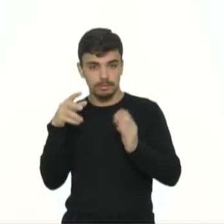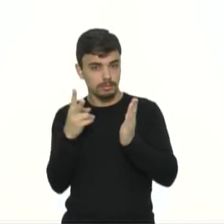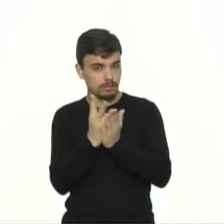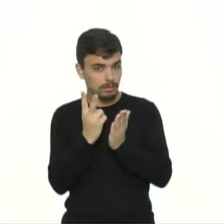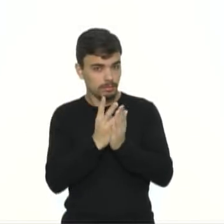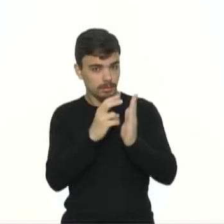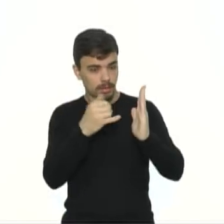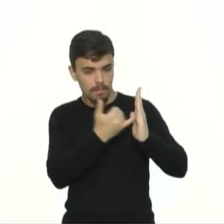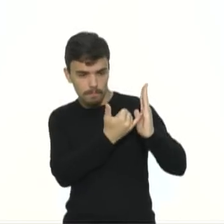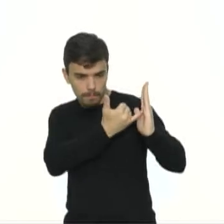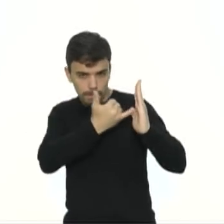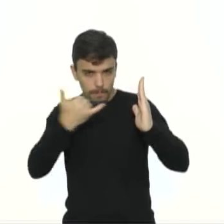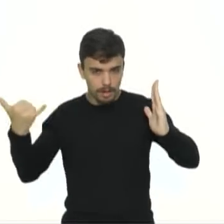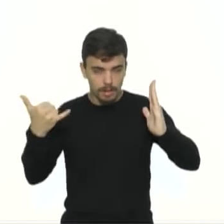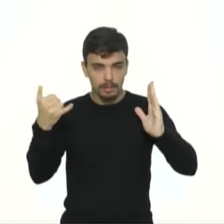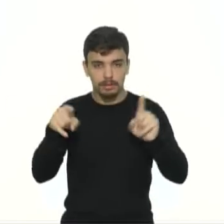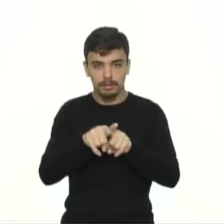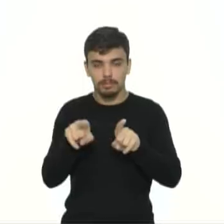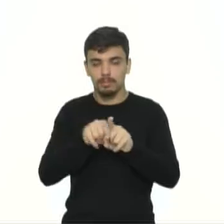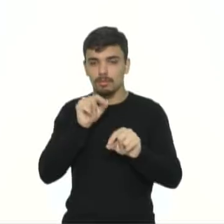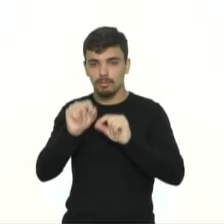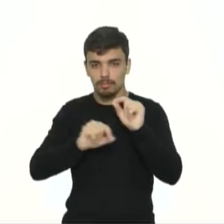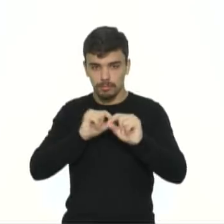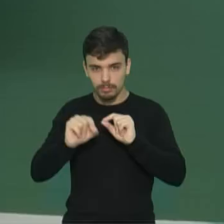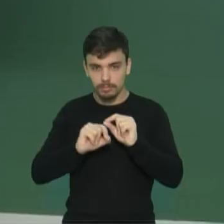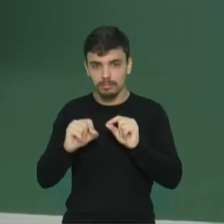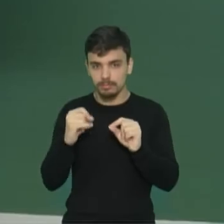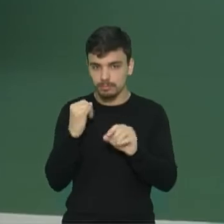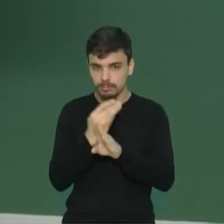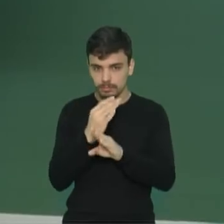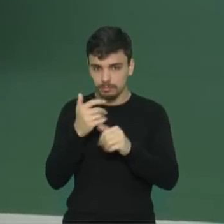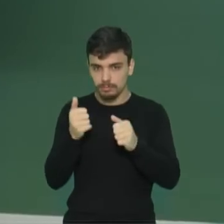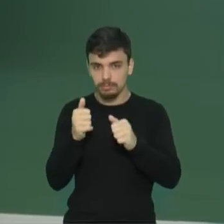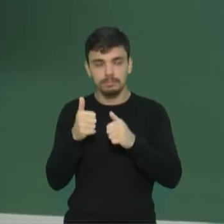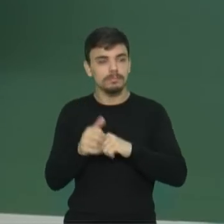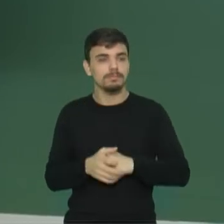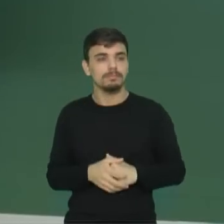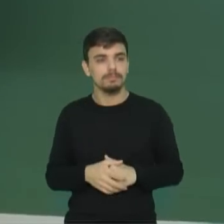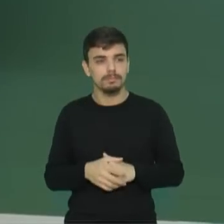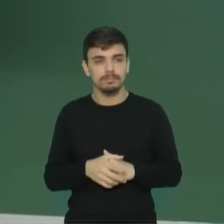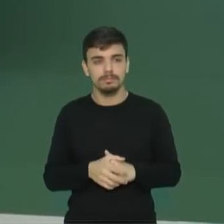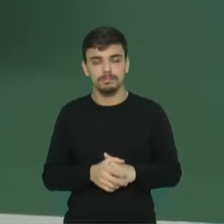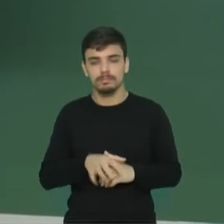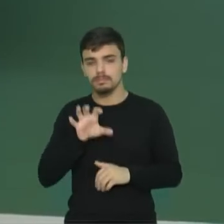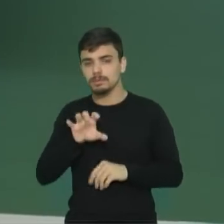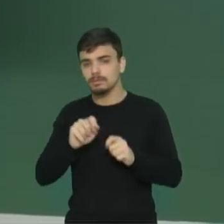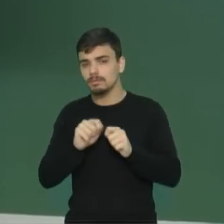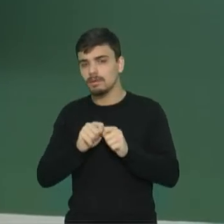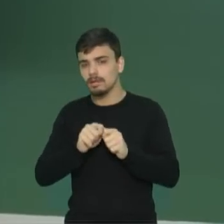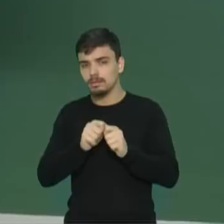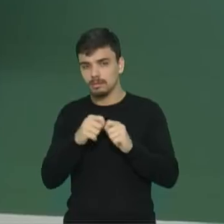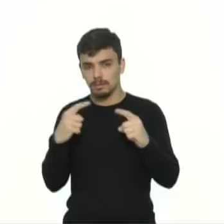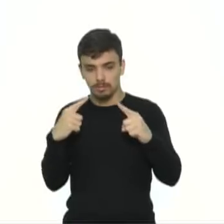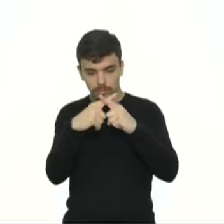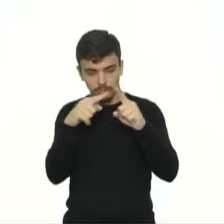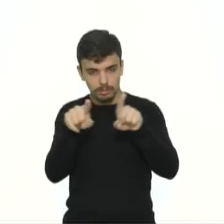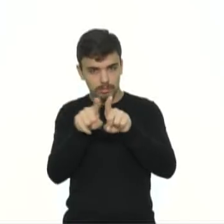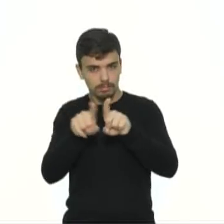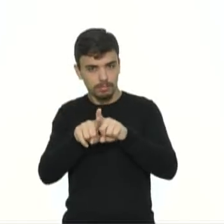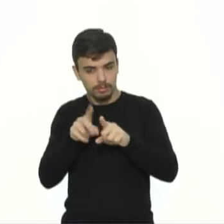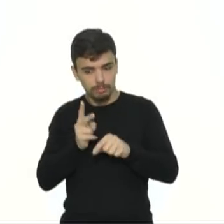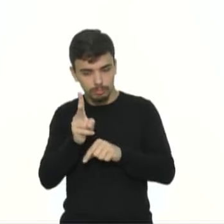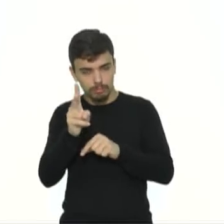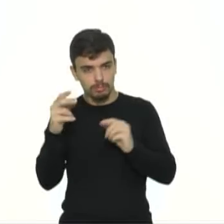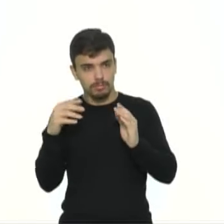dos raios. Os raios se encontram no furo e continuam sua viagem. Né? Isso faz com que eles se cruzem no orifício e sigam